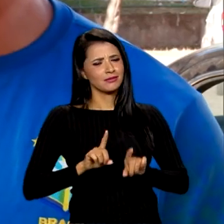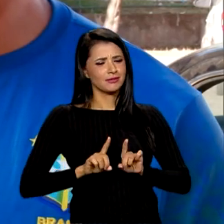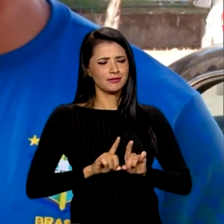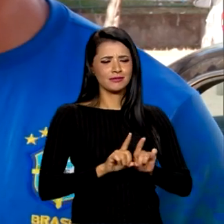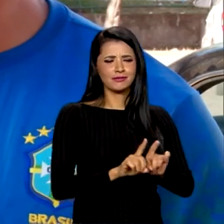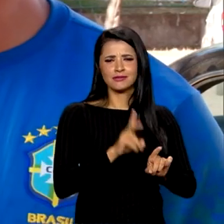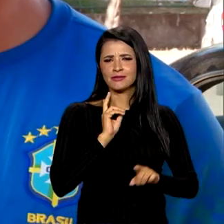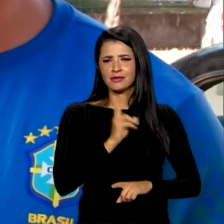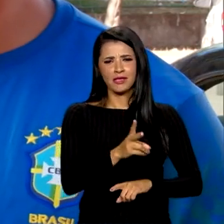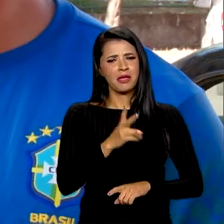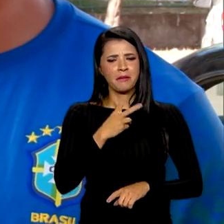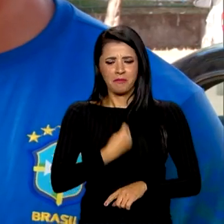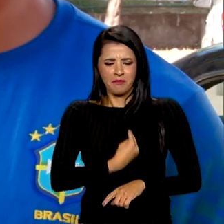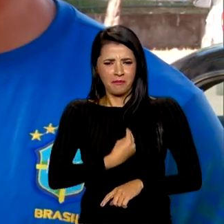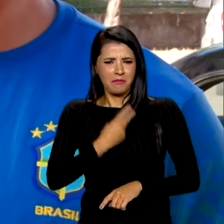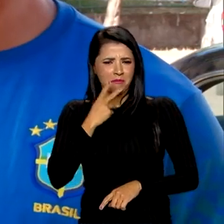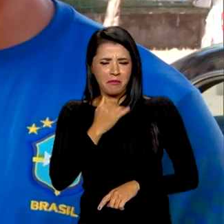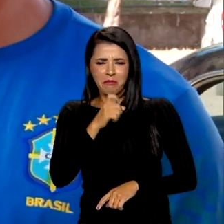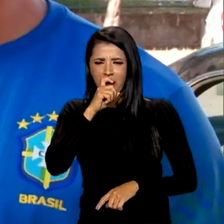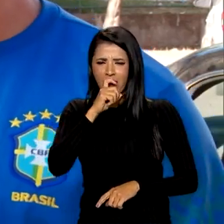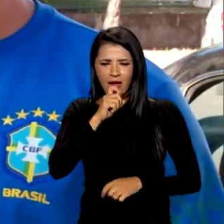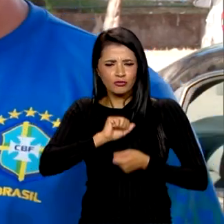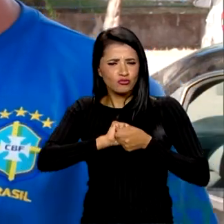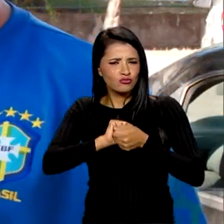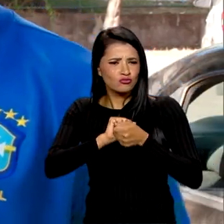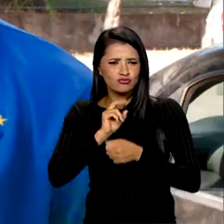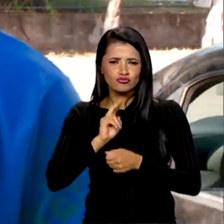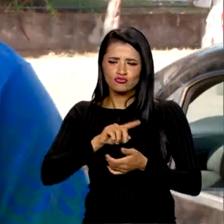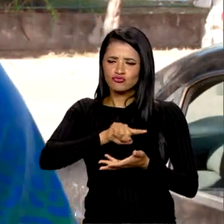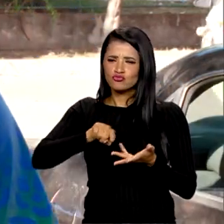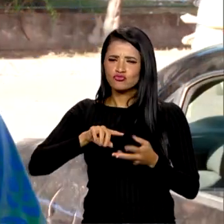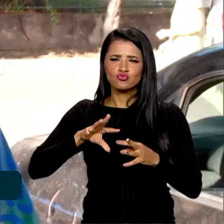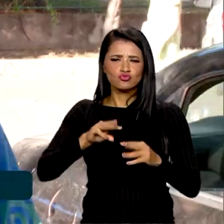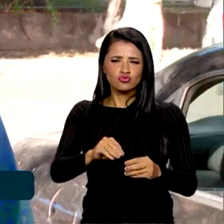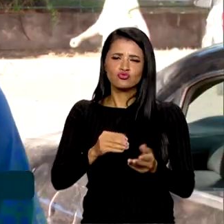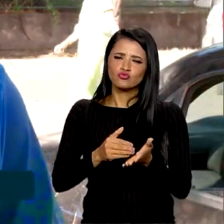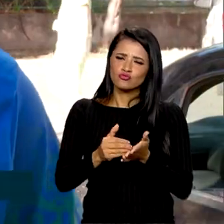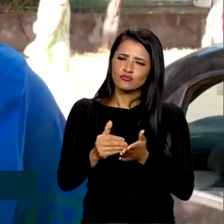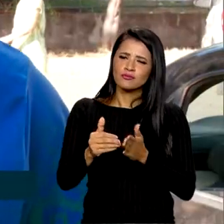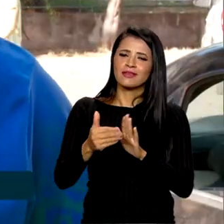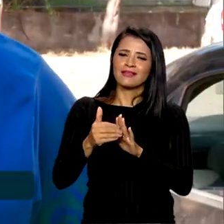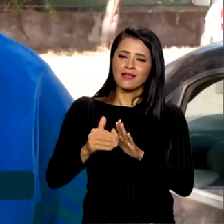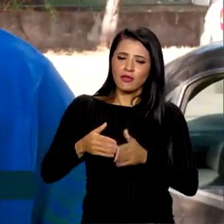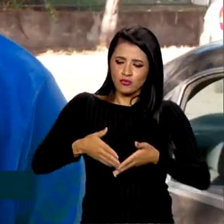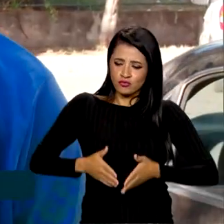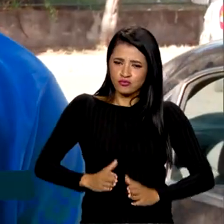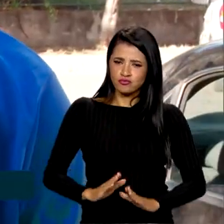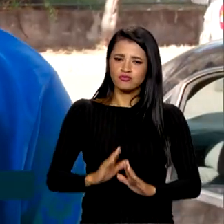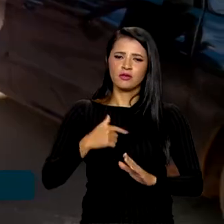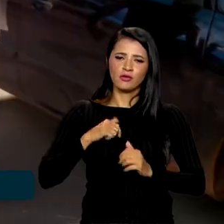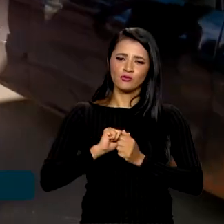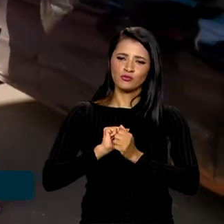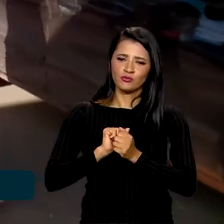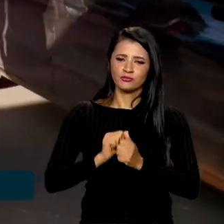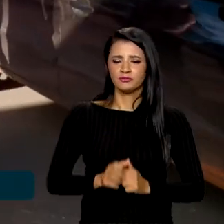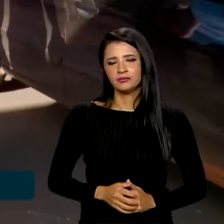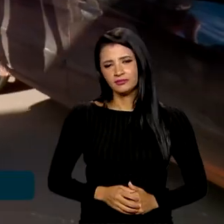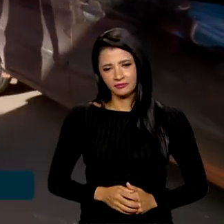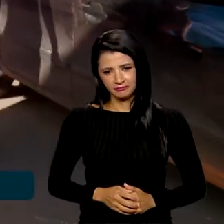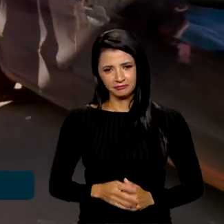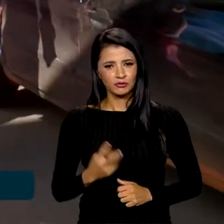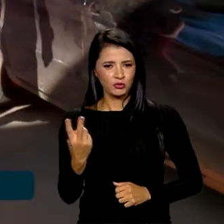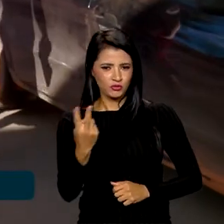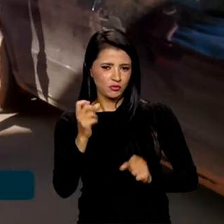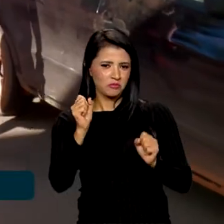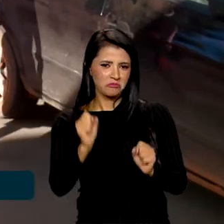você é um pai em tudo então do começo até o fim até o nascimento vou estar presente Lise